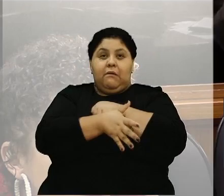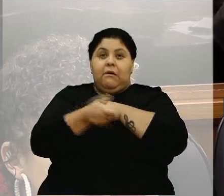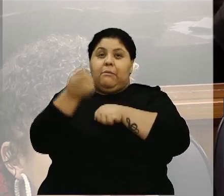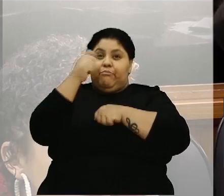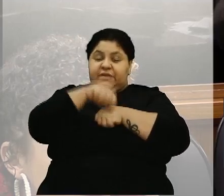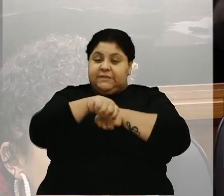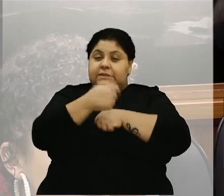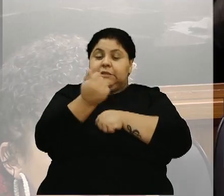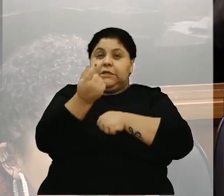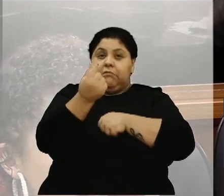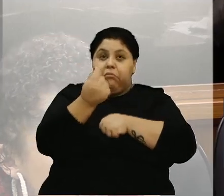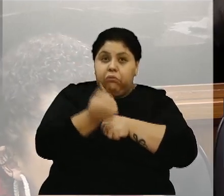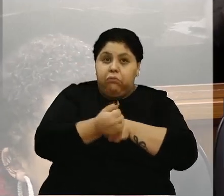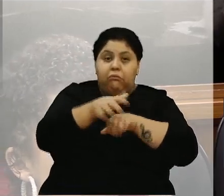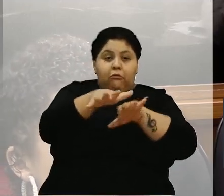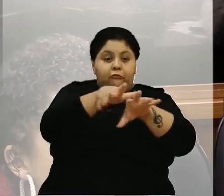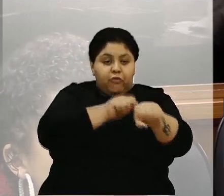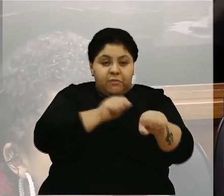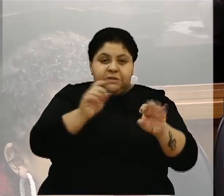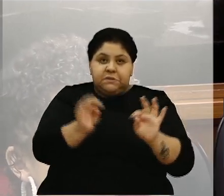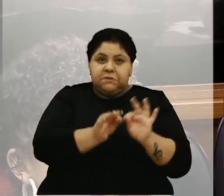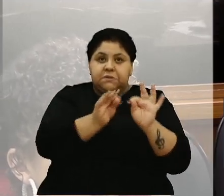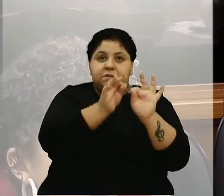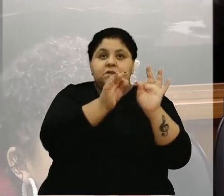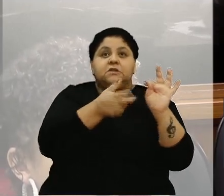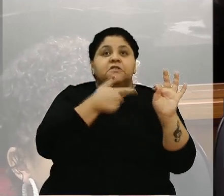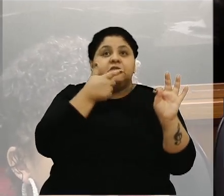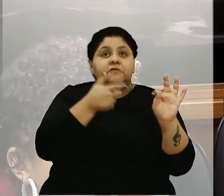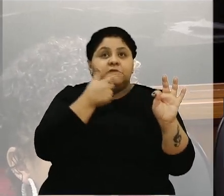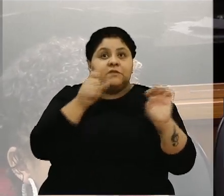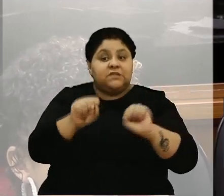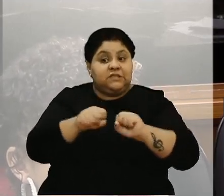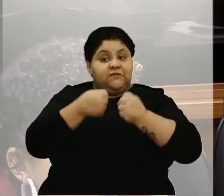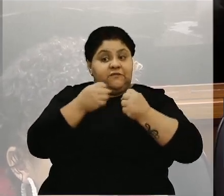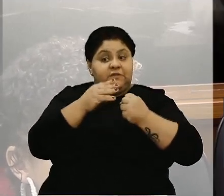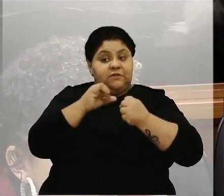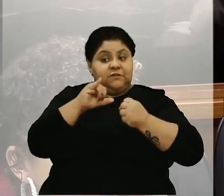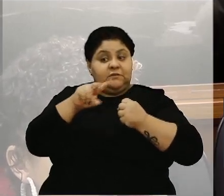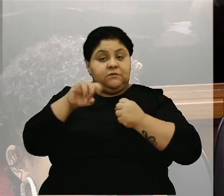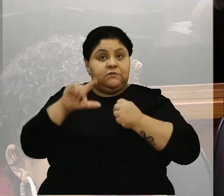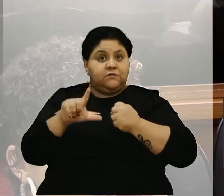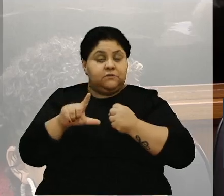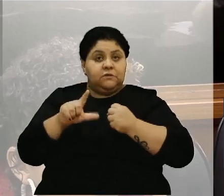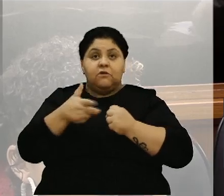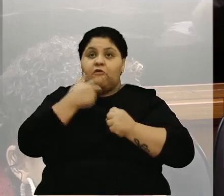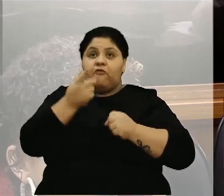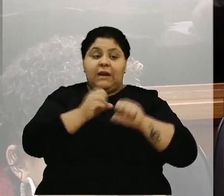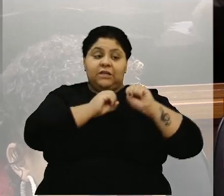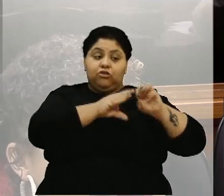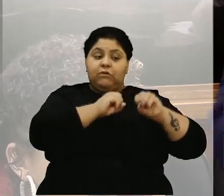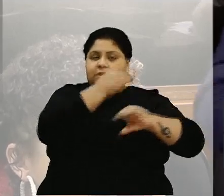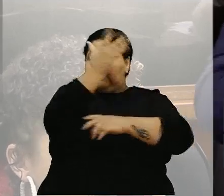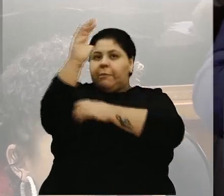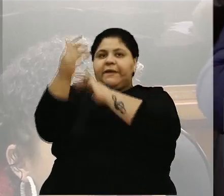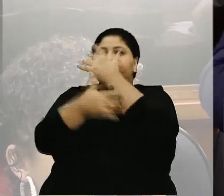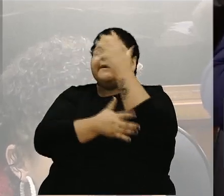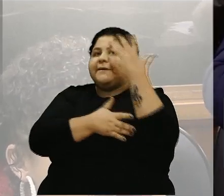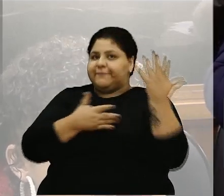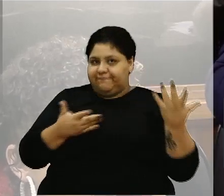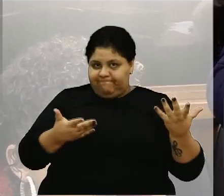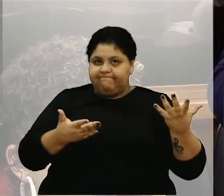precisa ter formação técnica, e nós estamos falando só da Defesa Civil. Vamos falar de educação ambiental. E aí vai